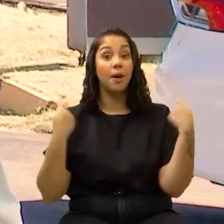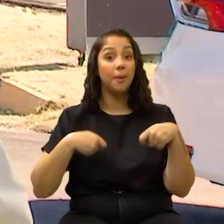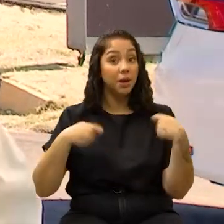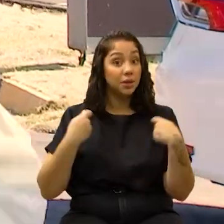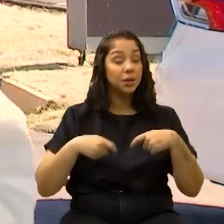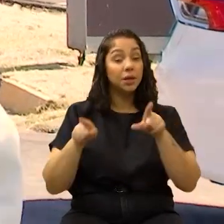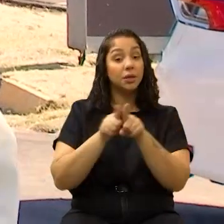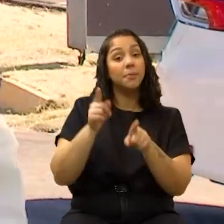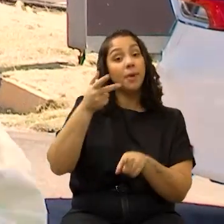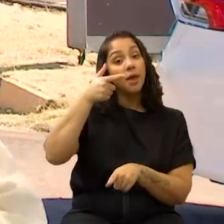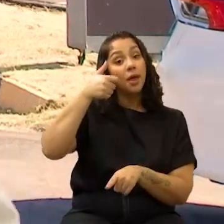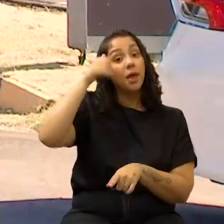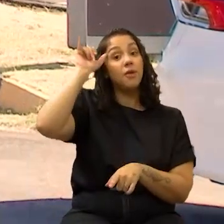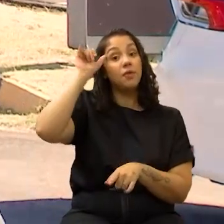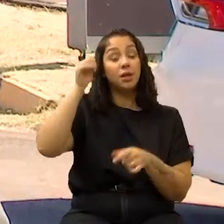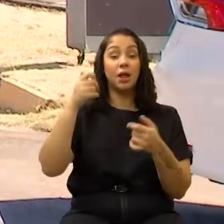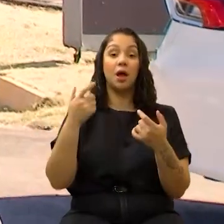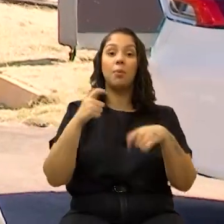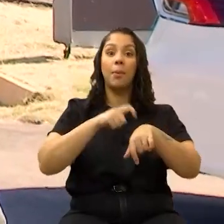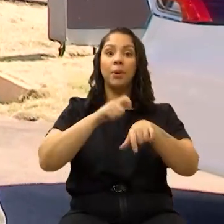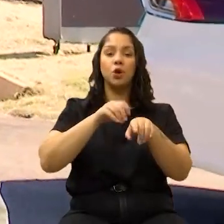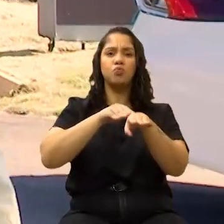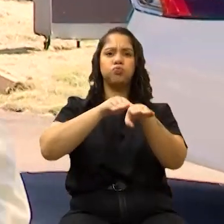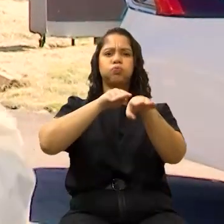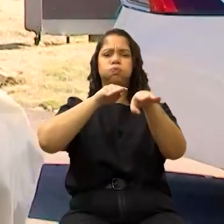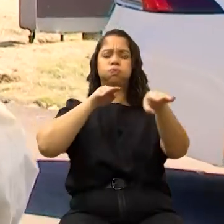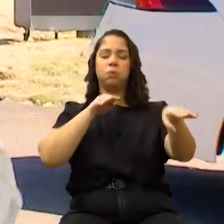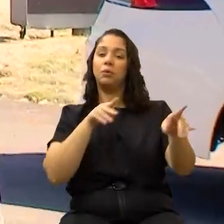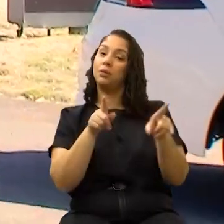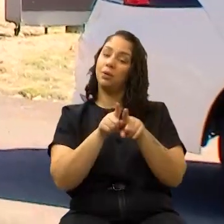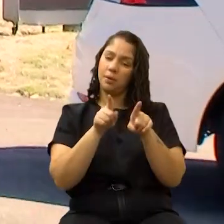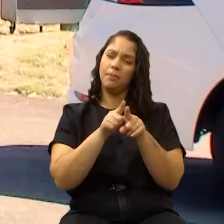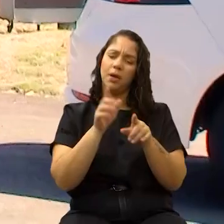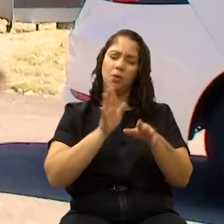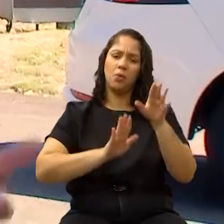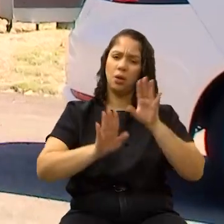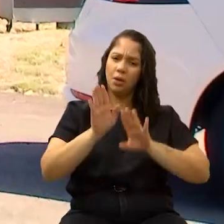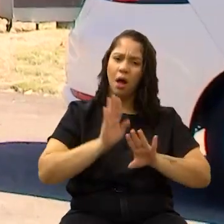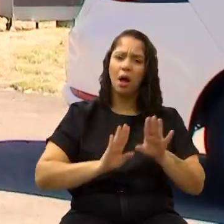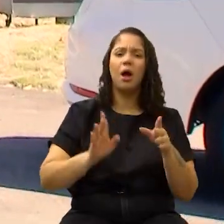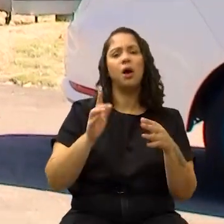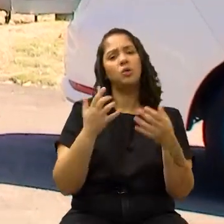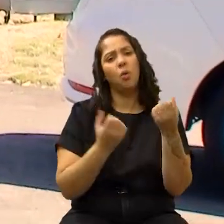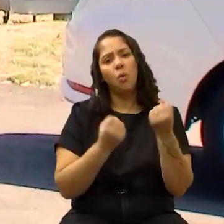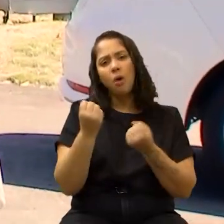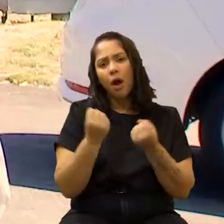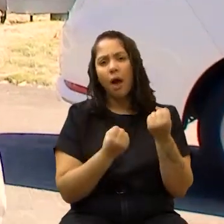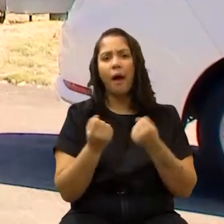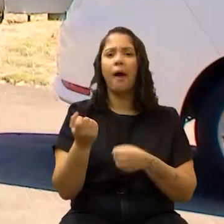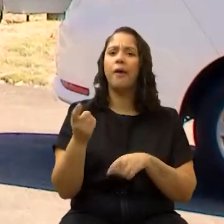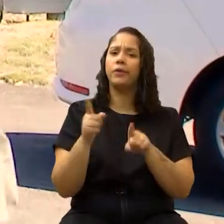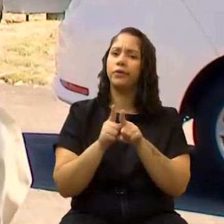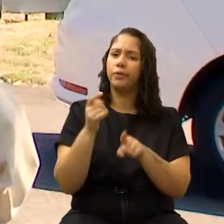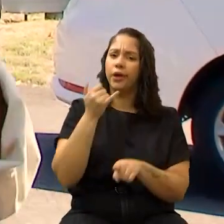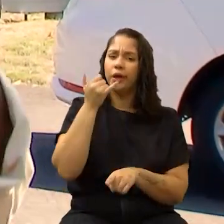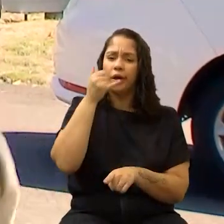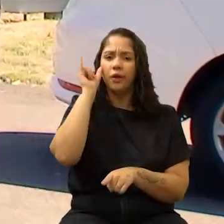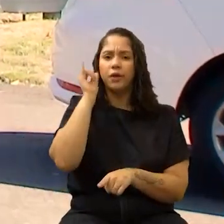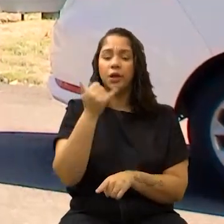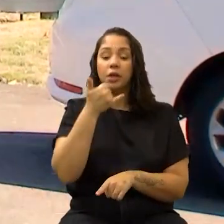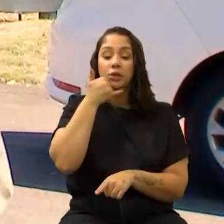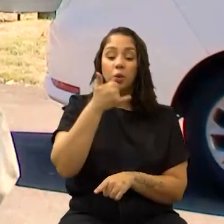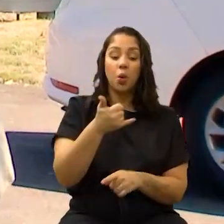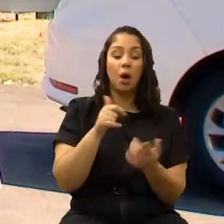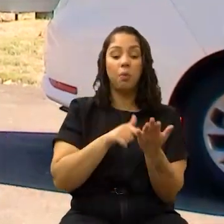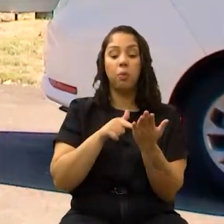ter, evitar, evidentemente, os horários de pico, também ter os cuidados, claro, com o carro, não falar ao